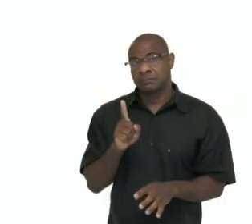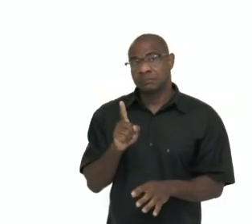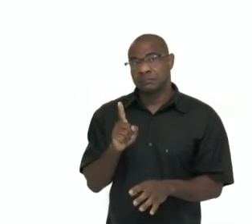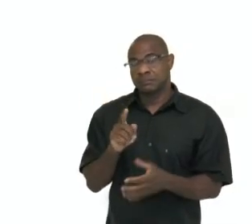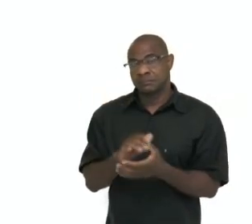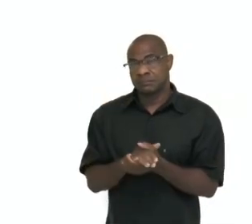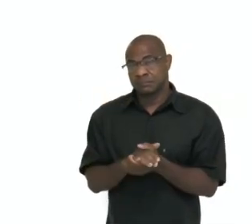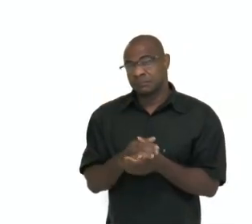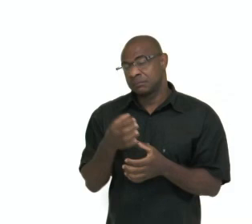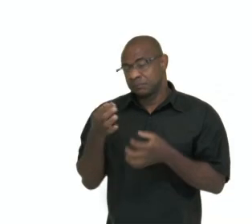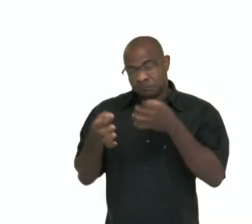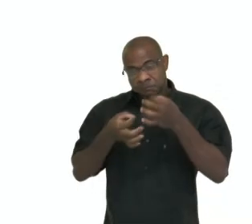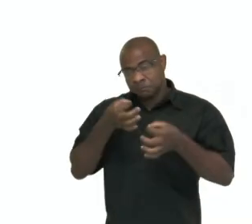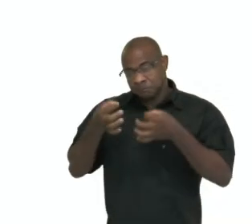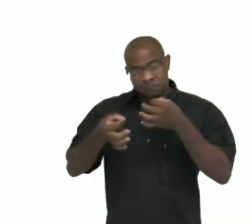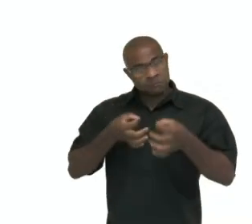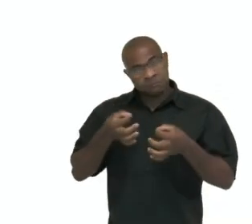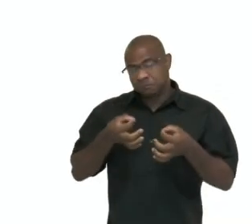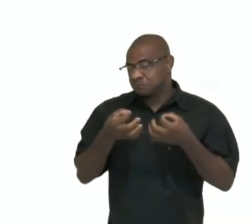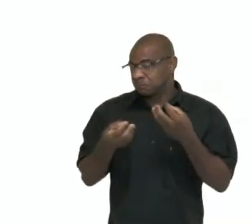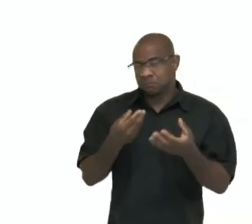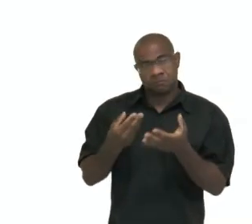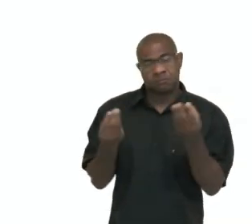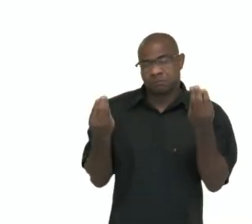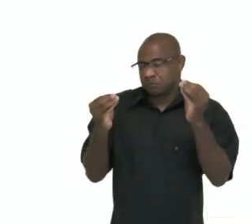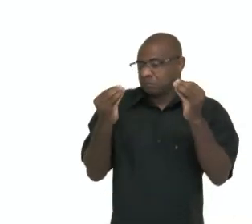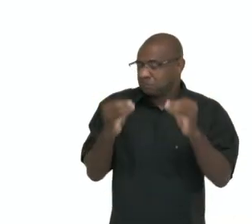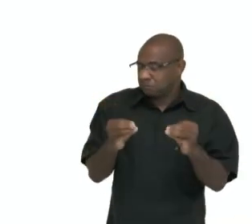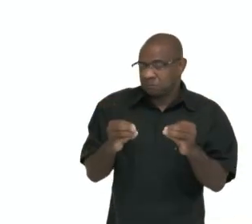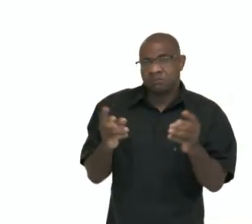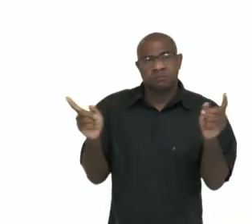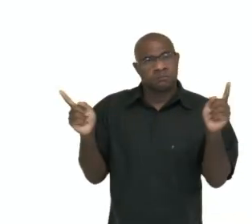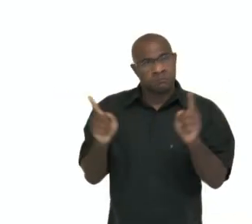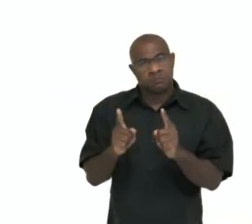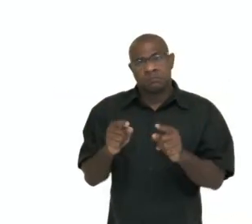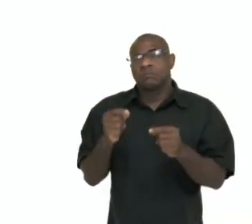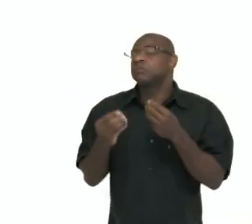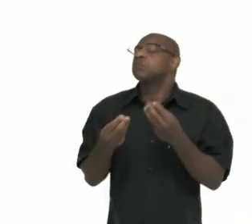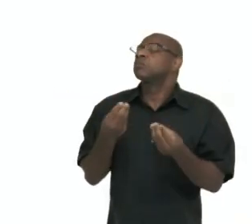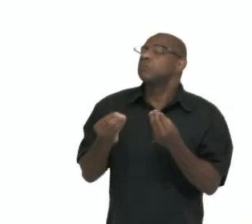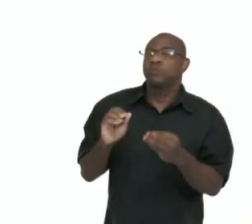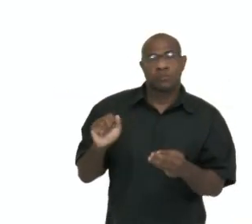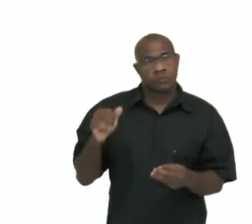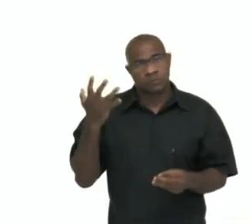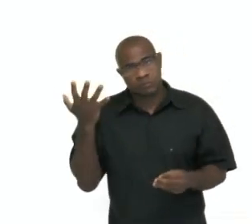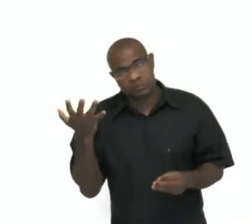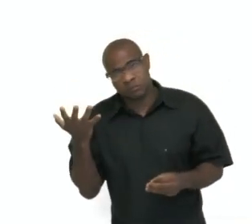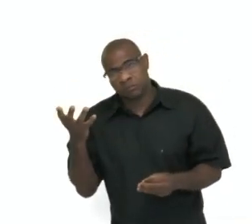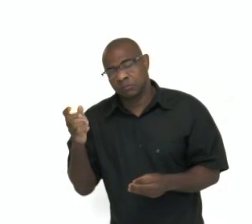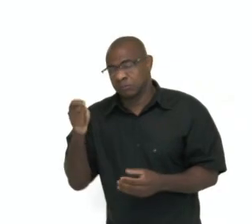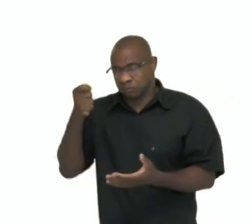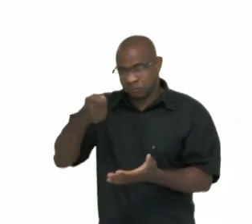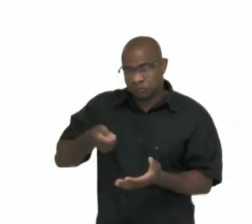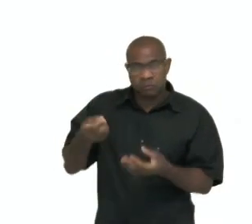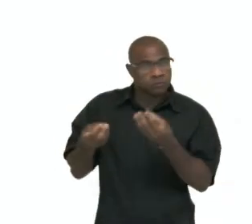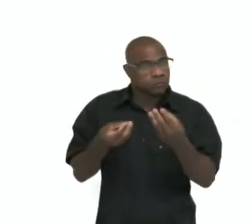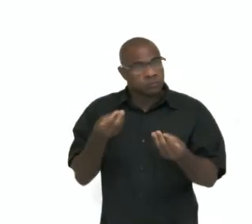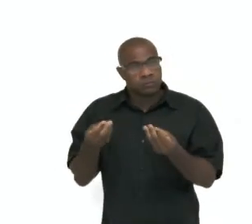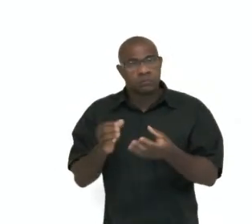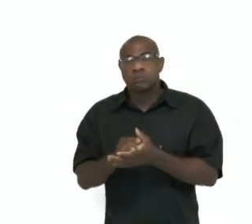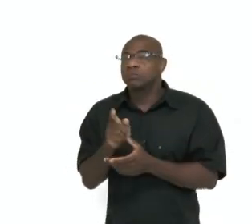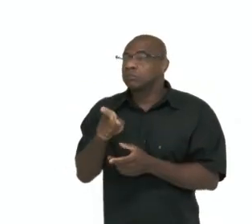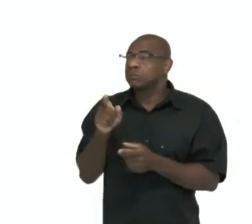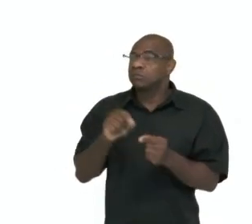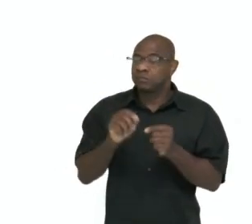em mera opinião, né? Você pode pôr argumento de exemplificação, causa e consequência, autoridade. E aí você